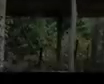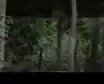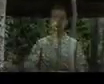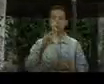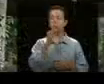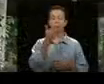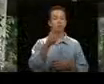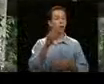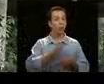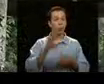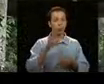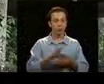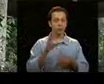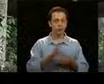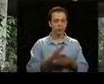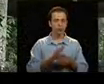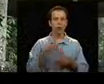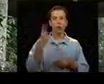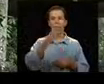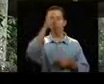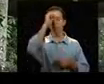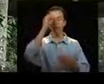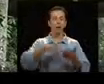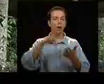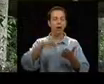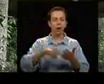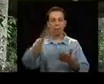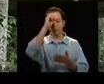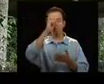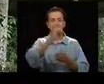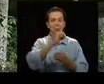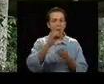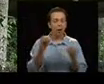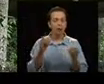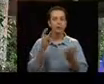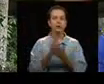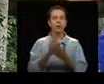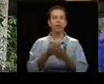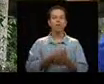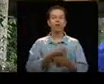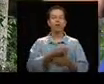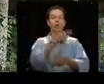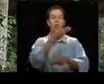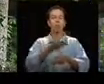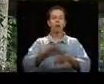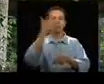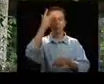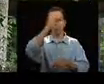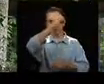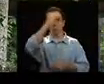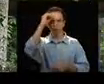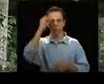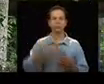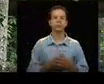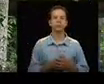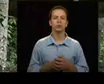Porque se não tivesse esse curso aí, né, nós não aprendia mais a ler, não aprendia nada. Ia ficar pro resto da vida sem saber ler